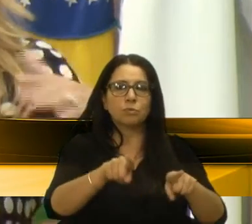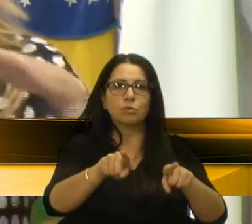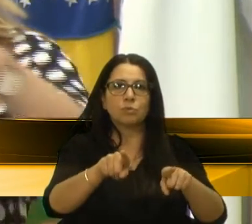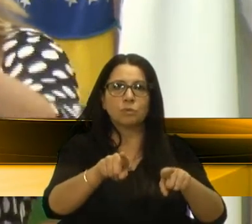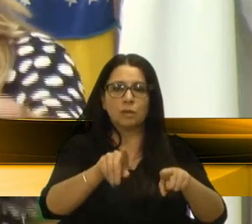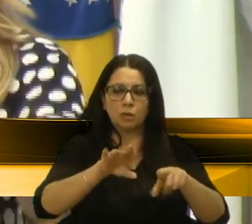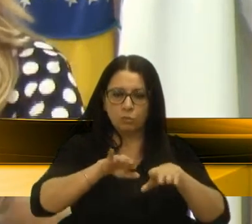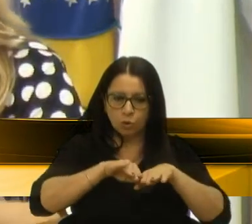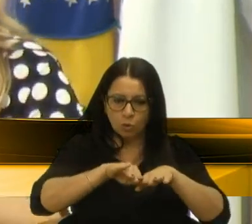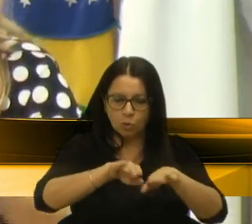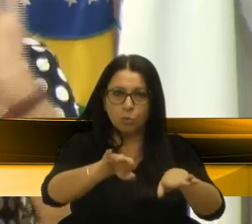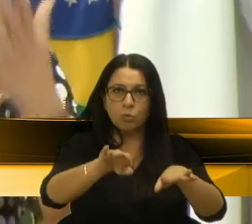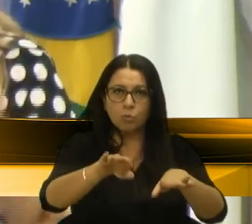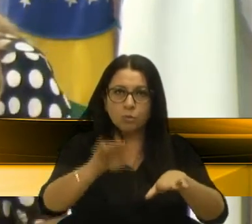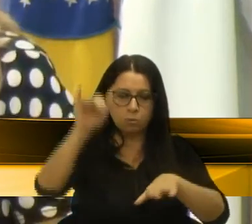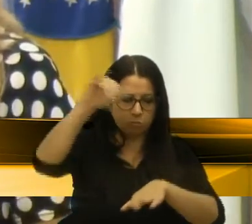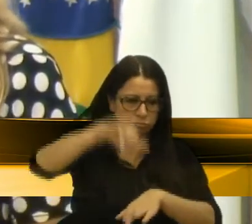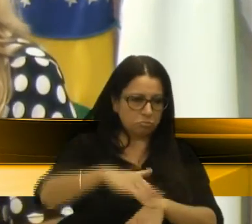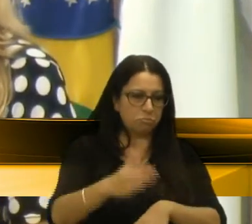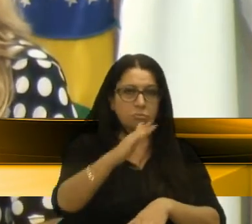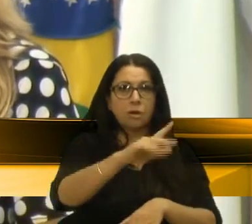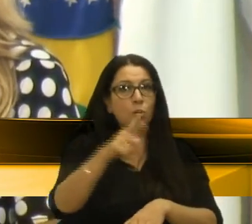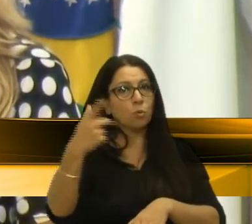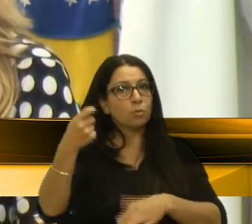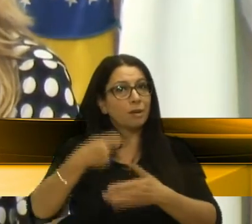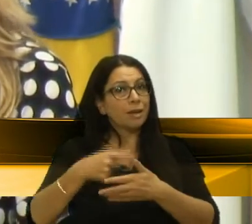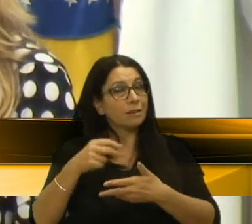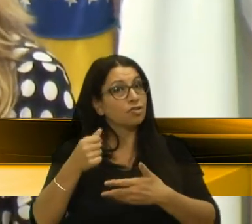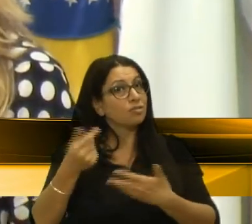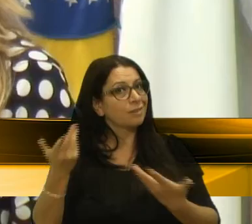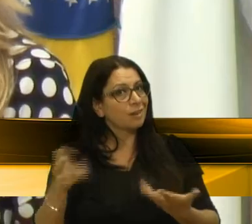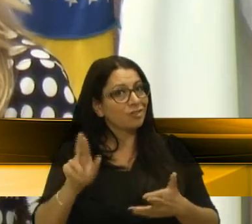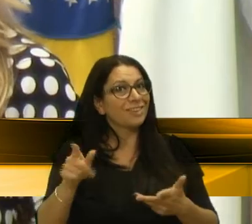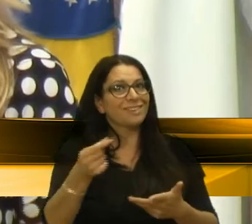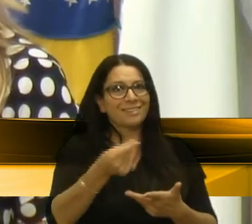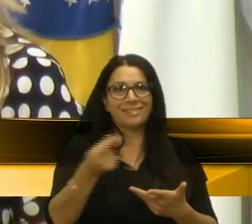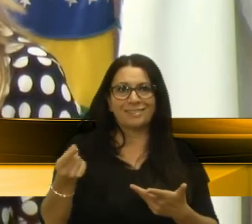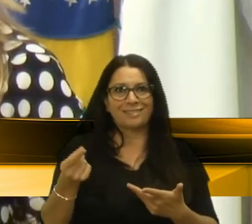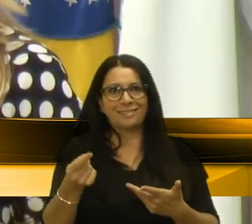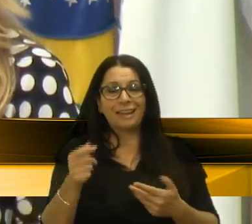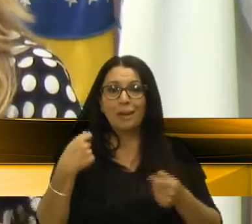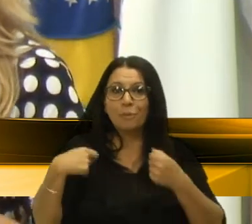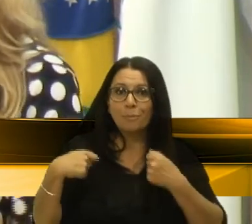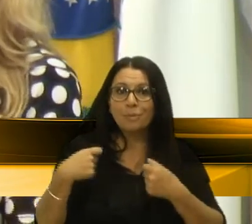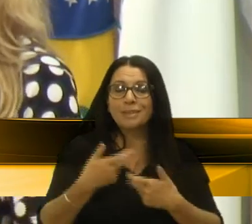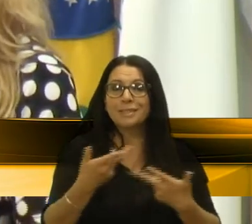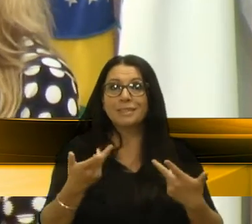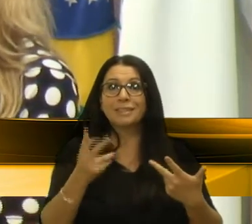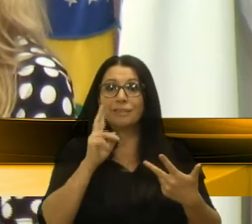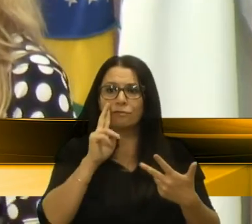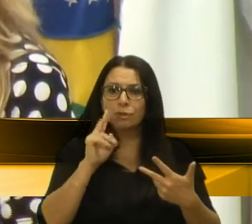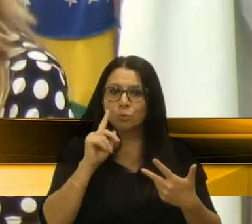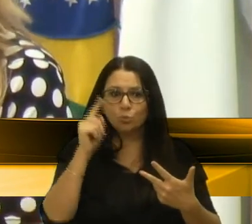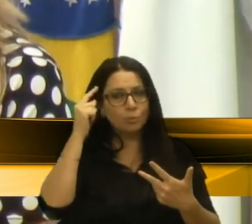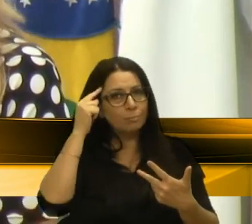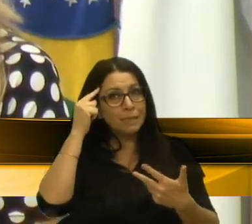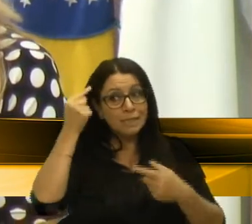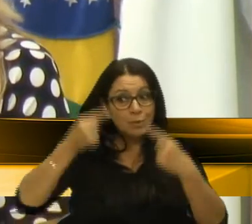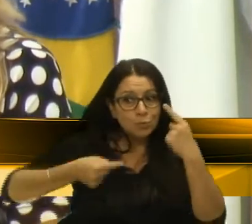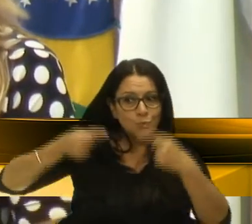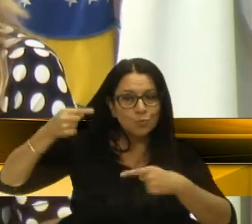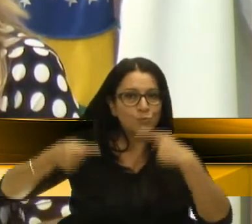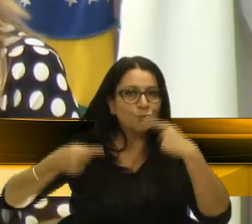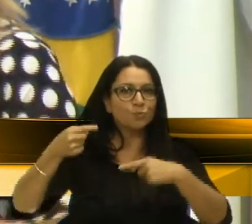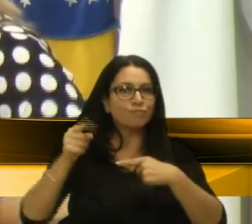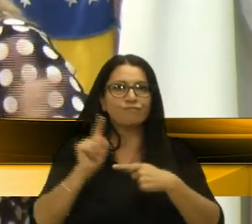toda reta, sem morro, é outra. Então, a gente precisa levar tudo isso num debate